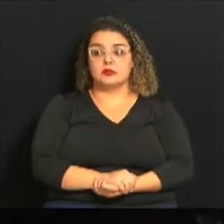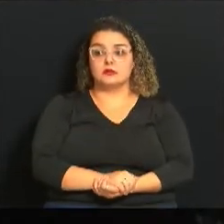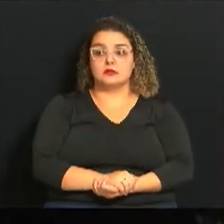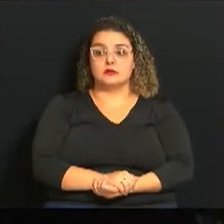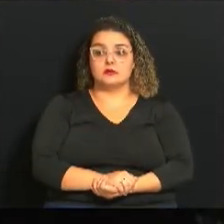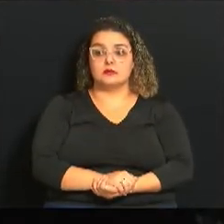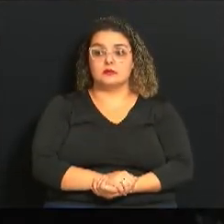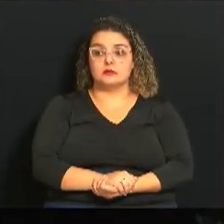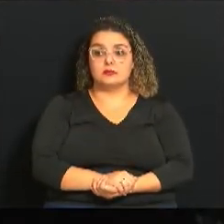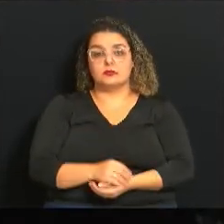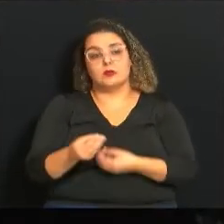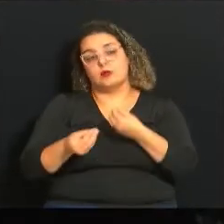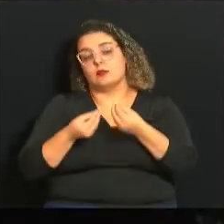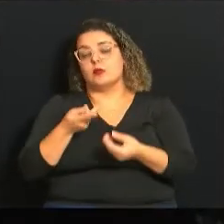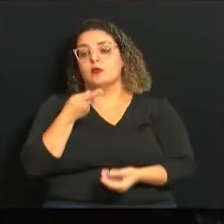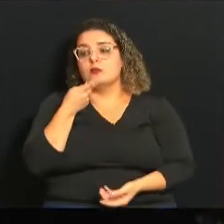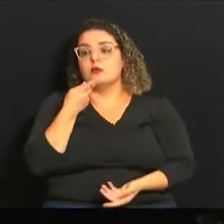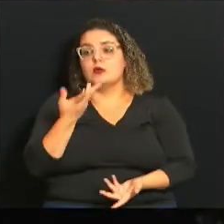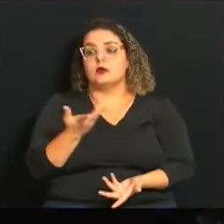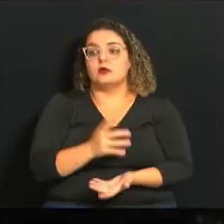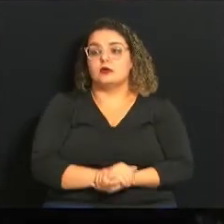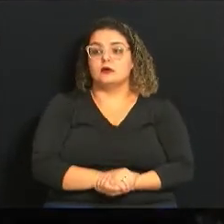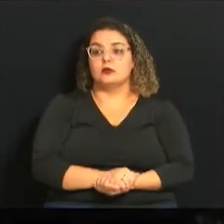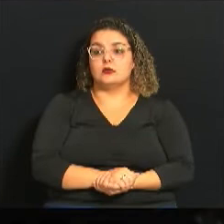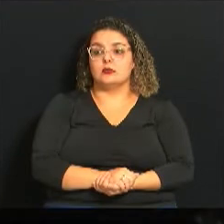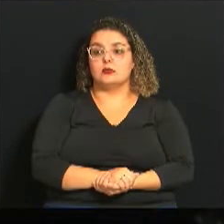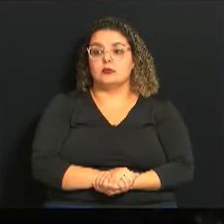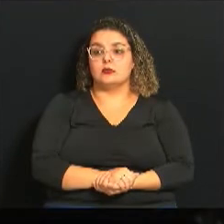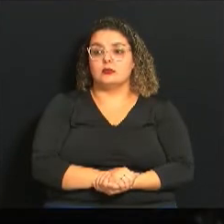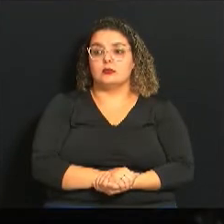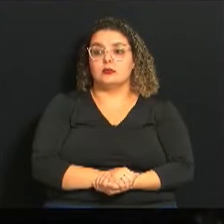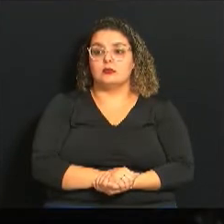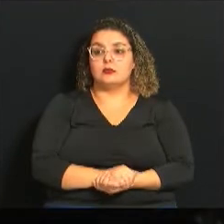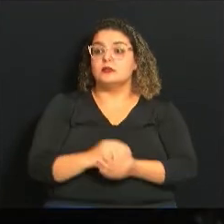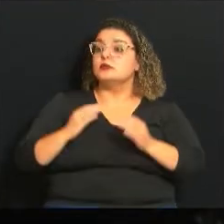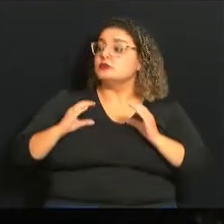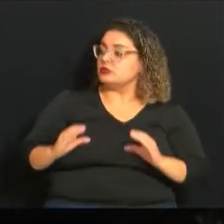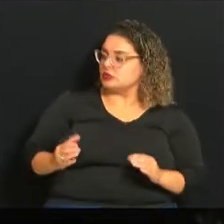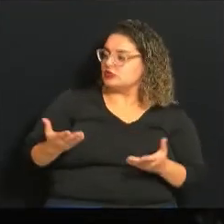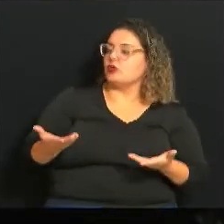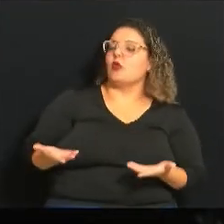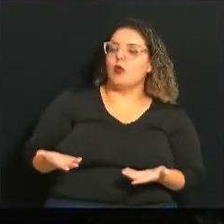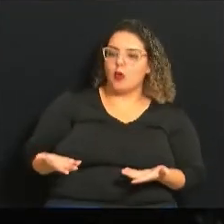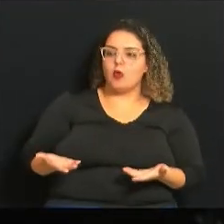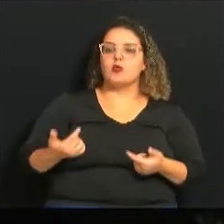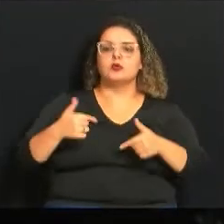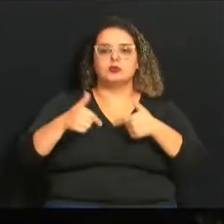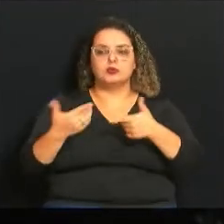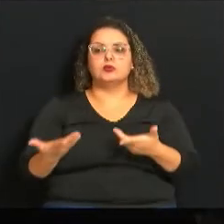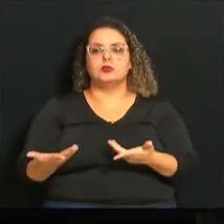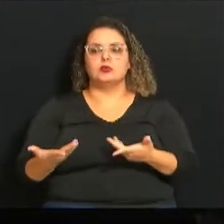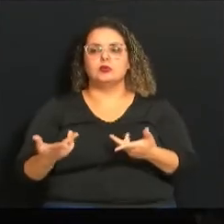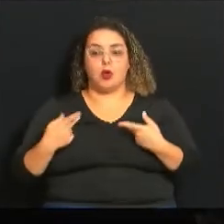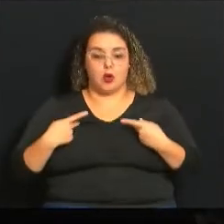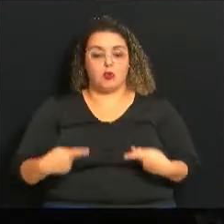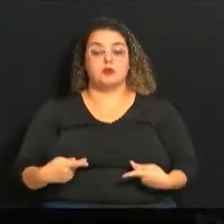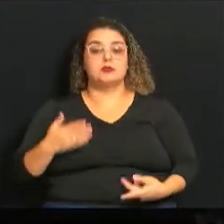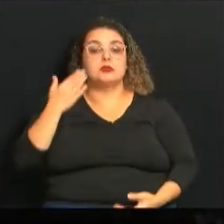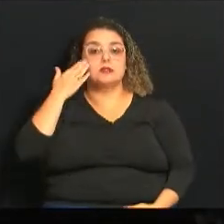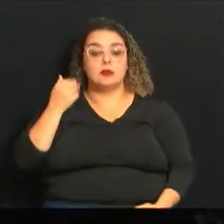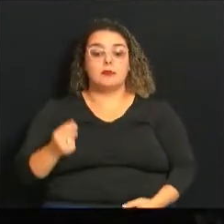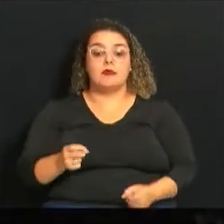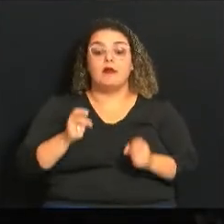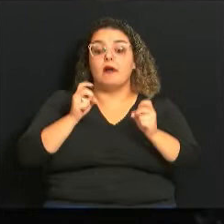como que se diz mesmo? Saber se portar no trabalho, né? Saber vender o seu peixe,